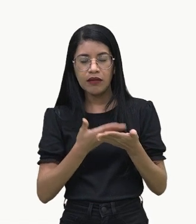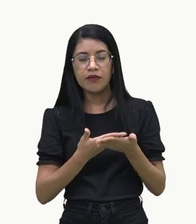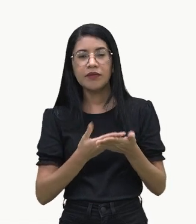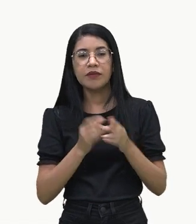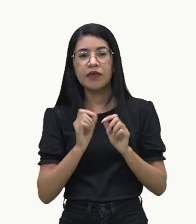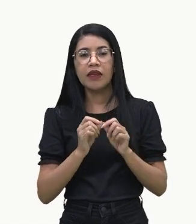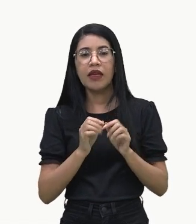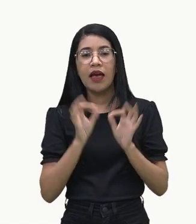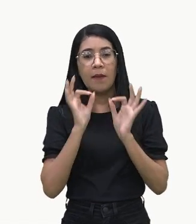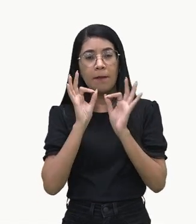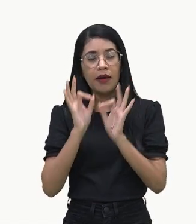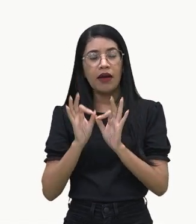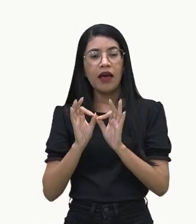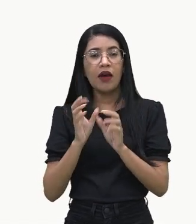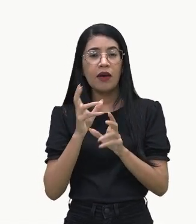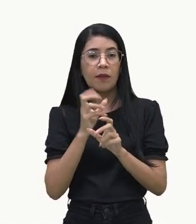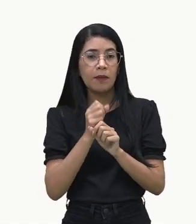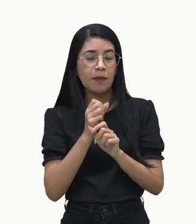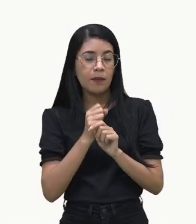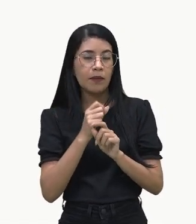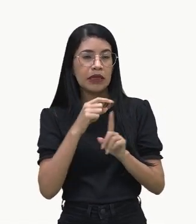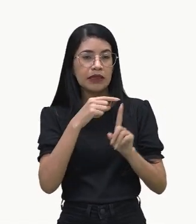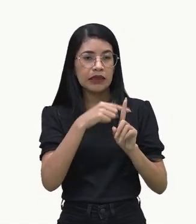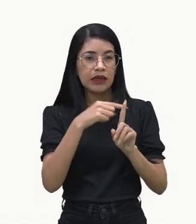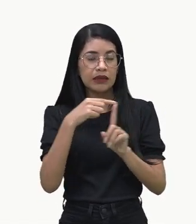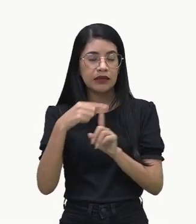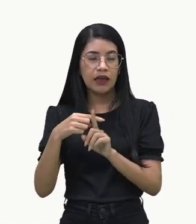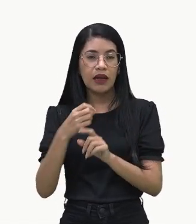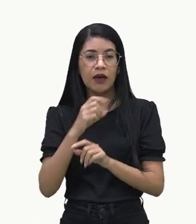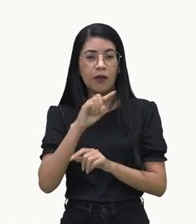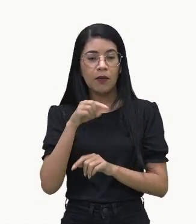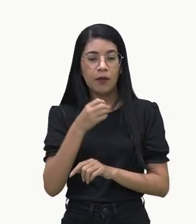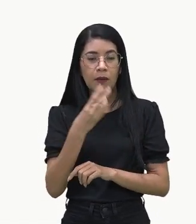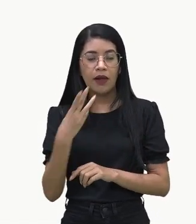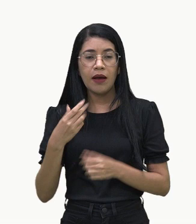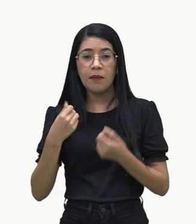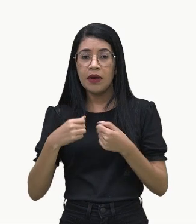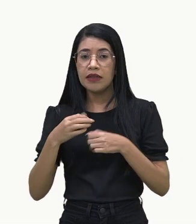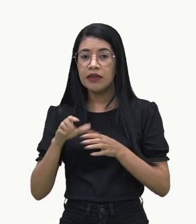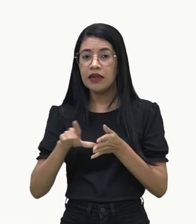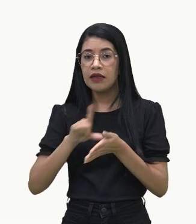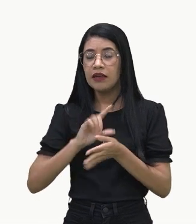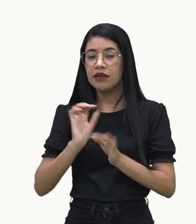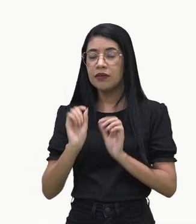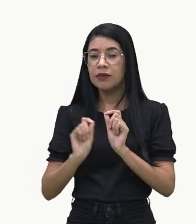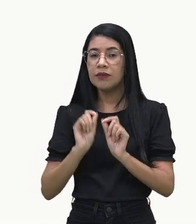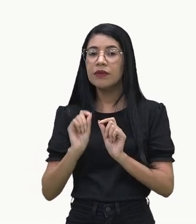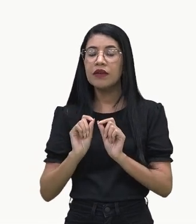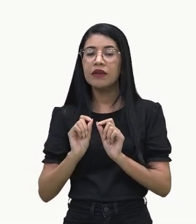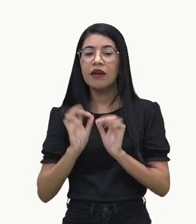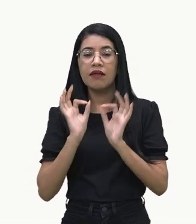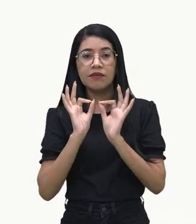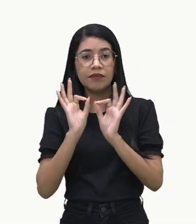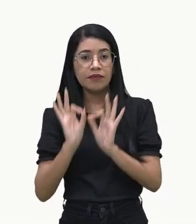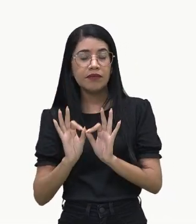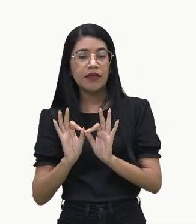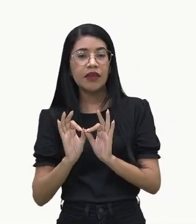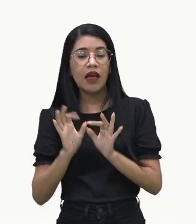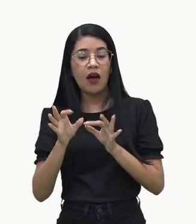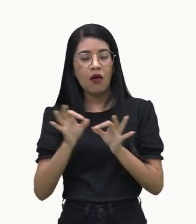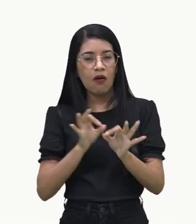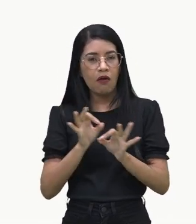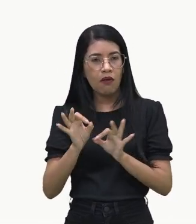sobre adição de números decimais, qual é o primeiro ponto que a gente tem aí que verificar? Em